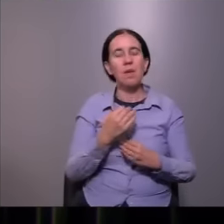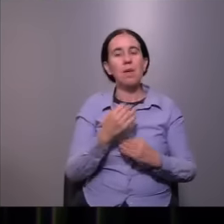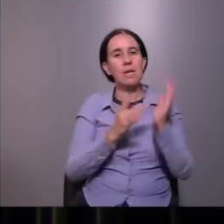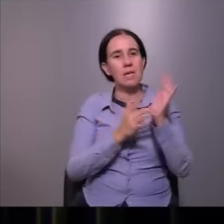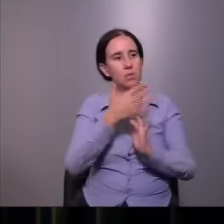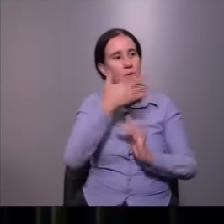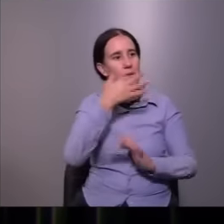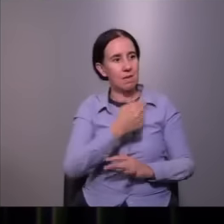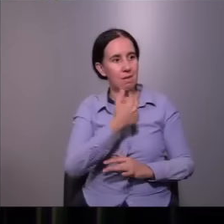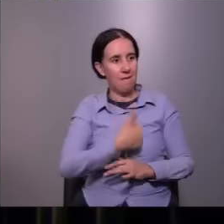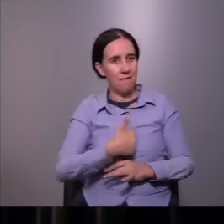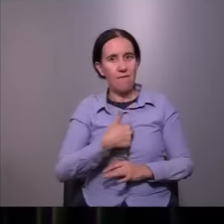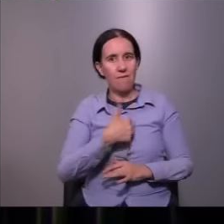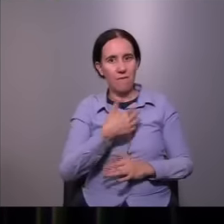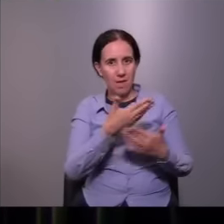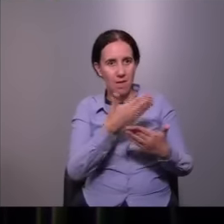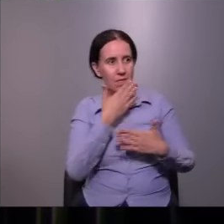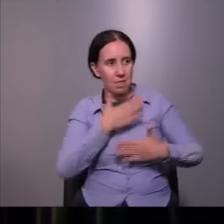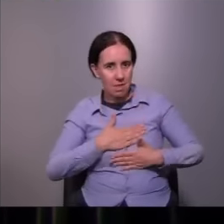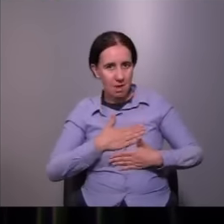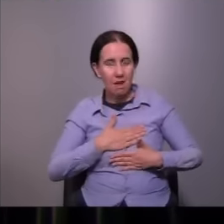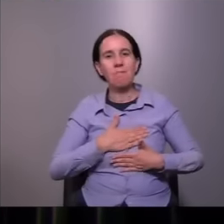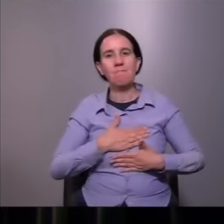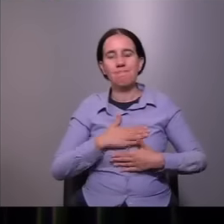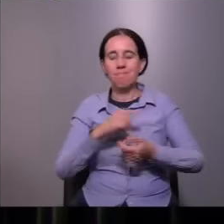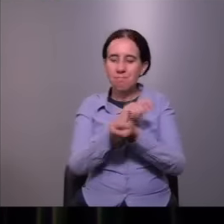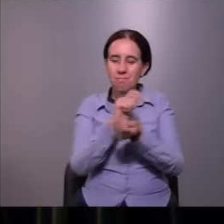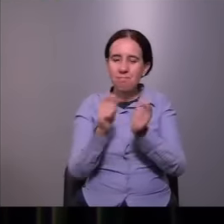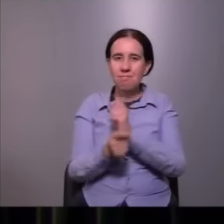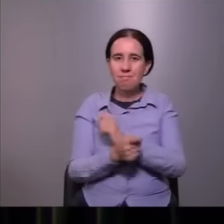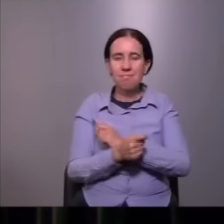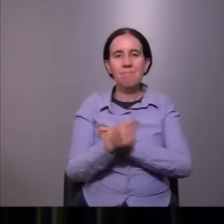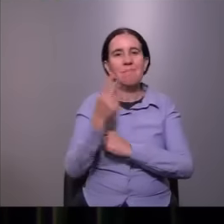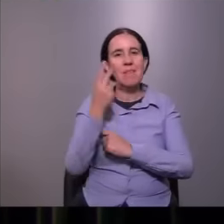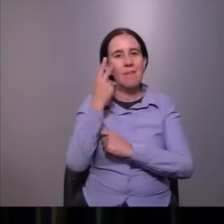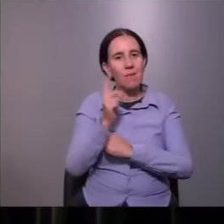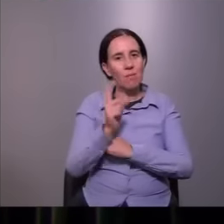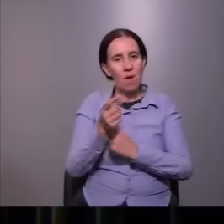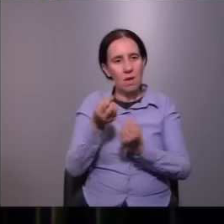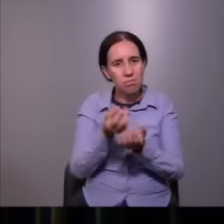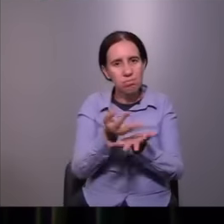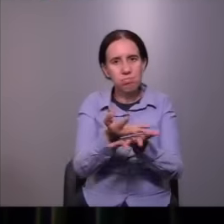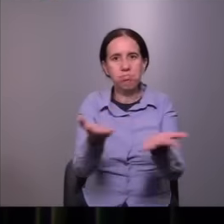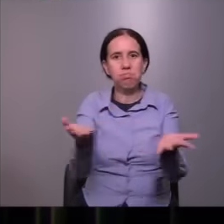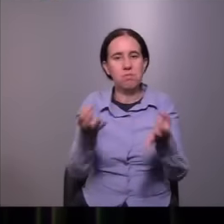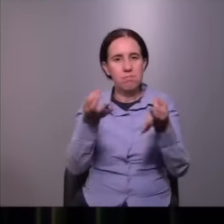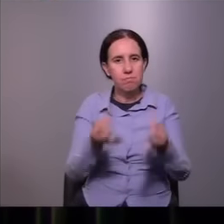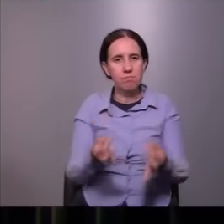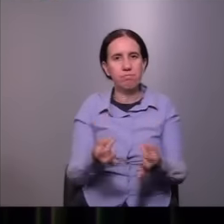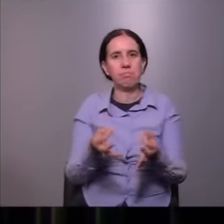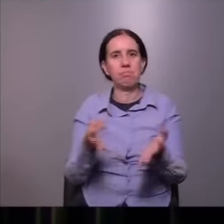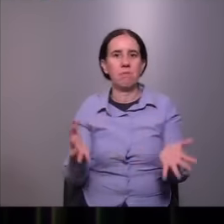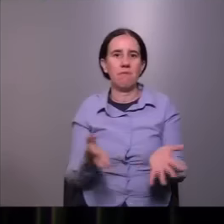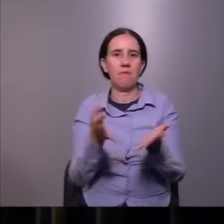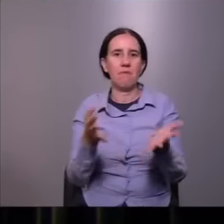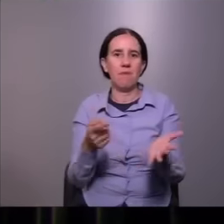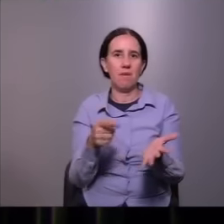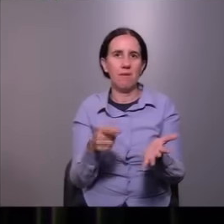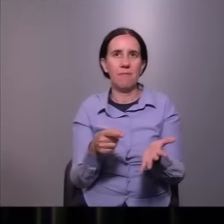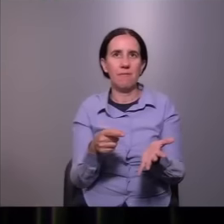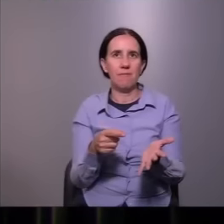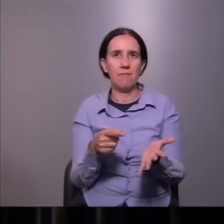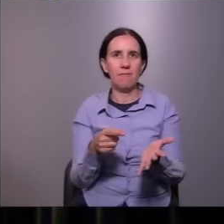amor. O batismo que recebemos e a fé cristã que nos foi dada possam transformar-se